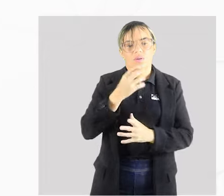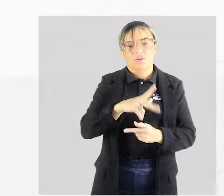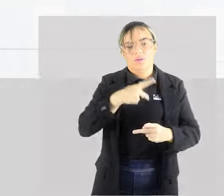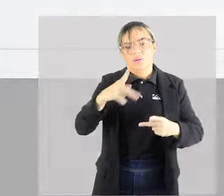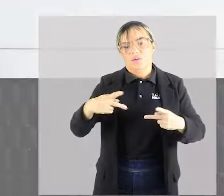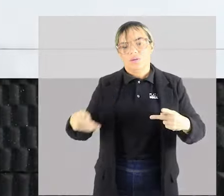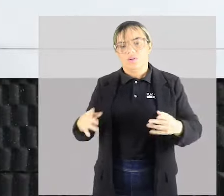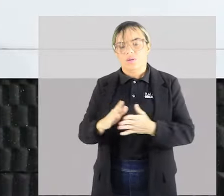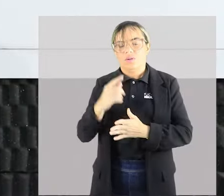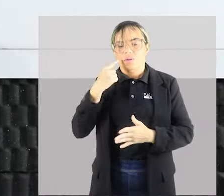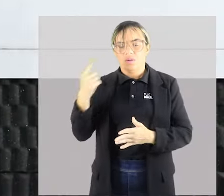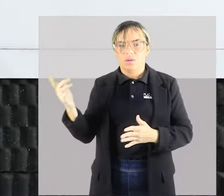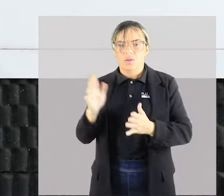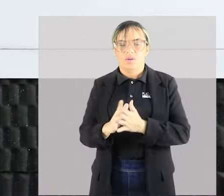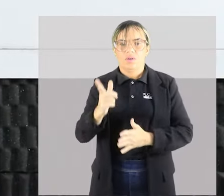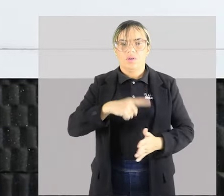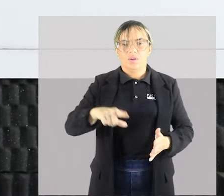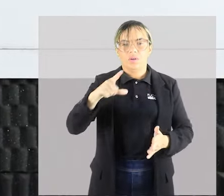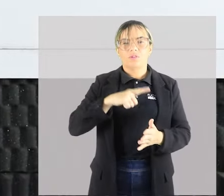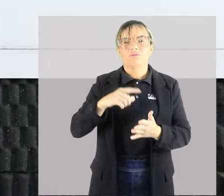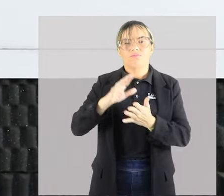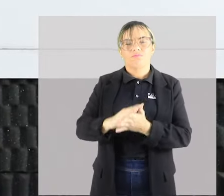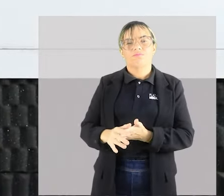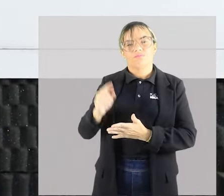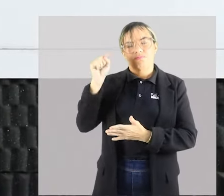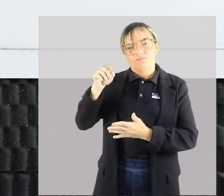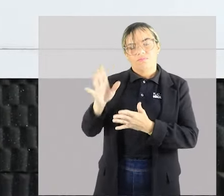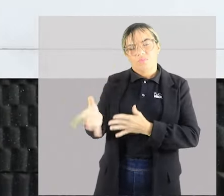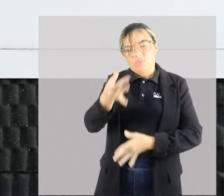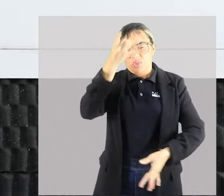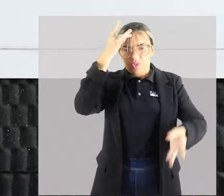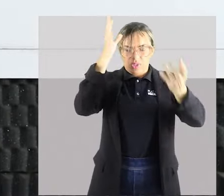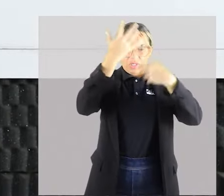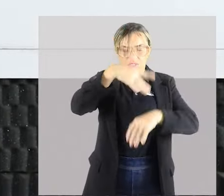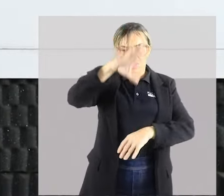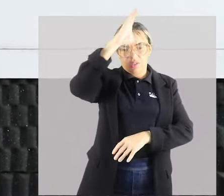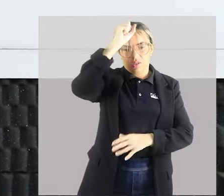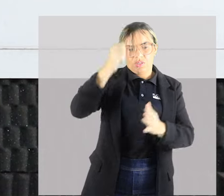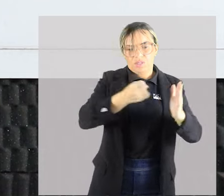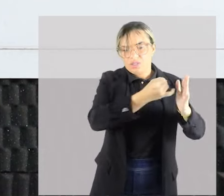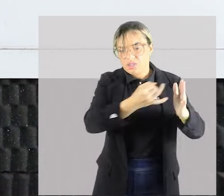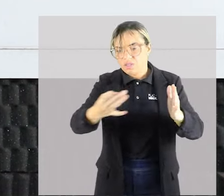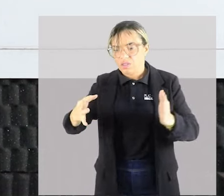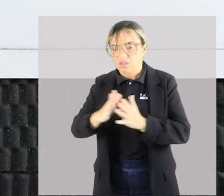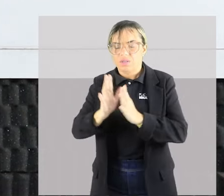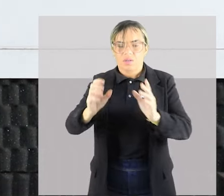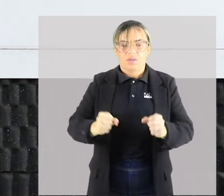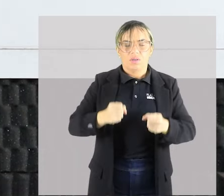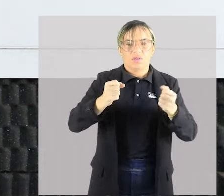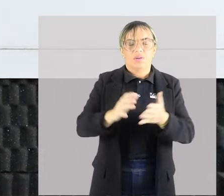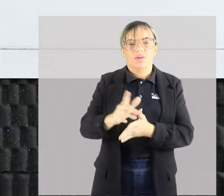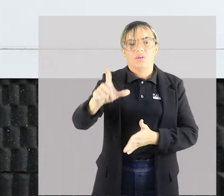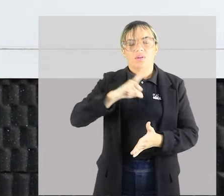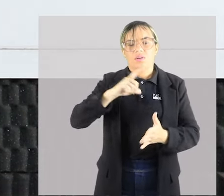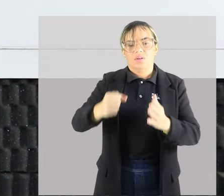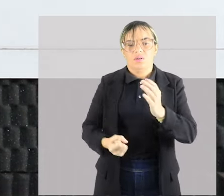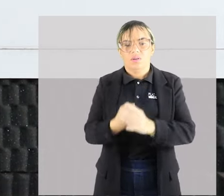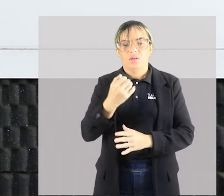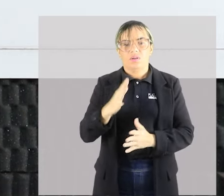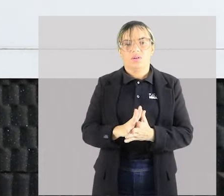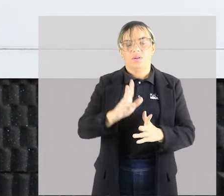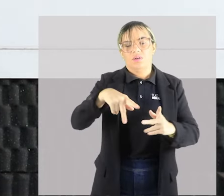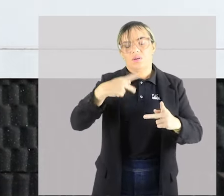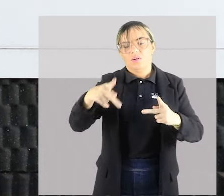certo então aí ó para você ter uma noção maior né De quantas possibilidades a gente tem na formação dessas